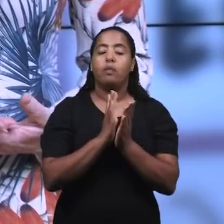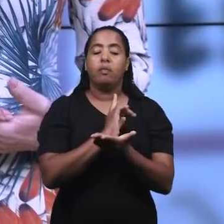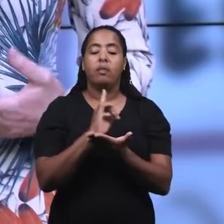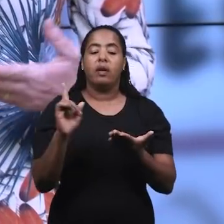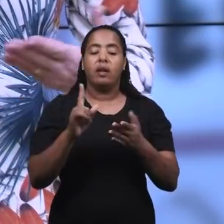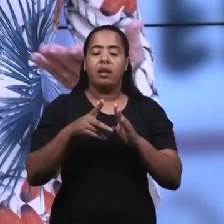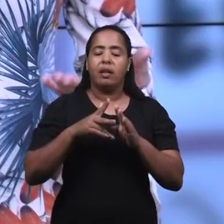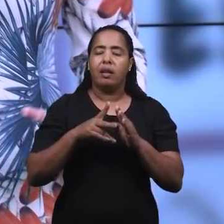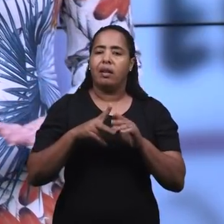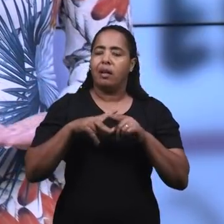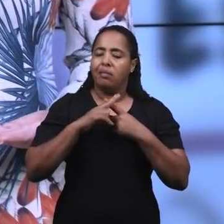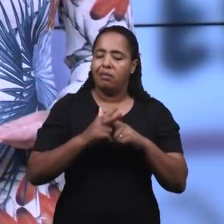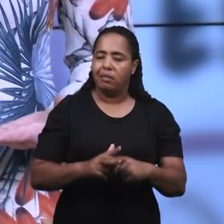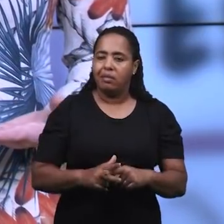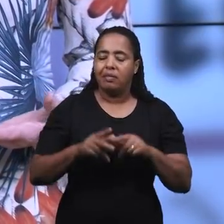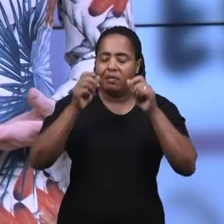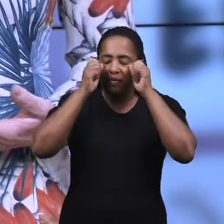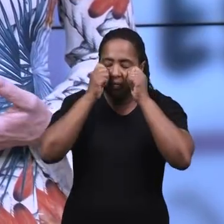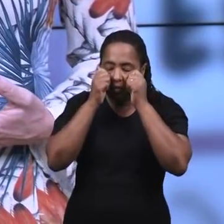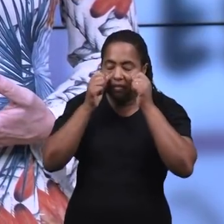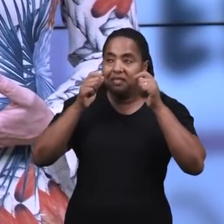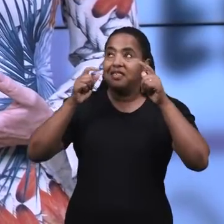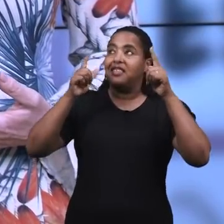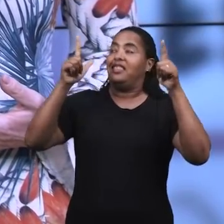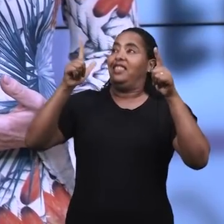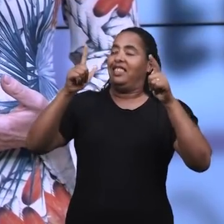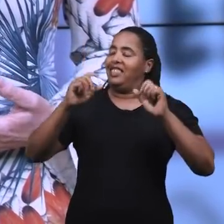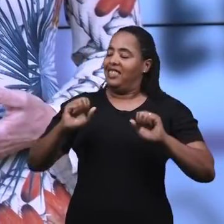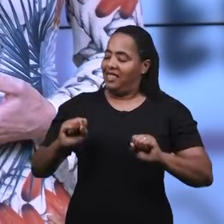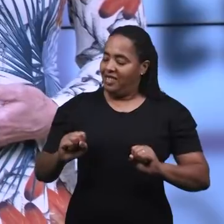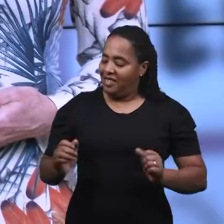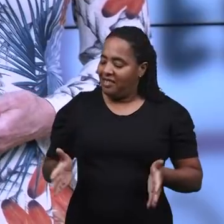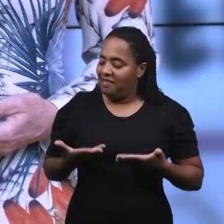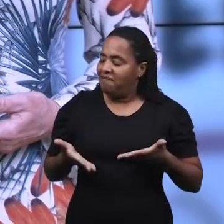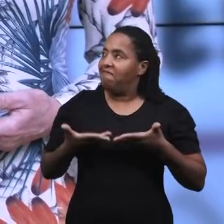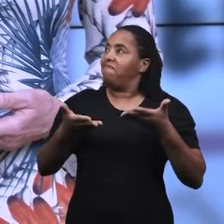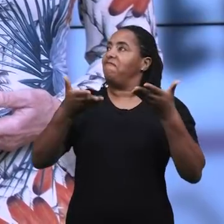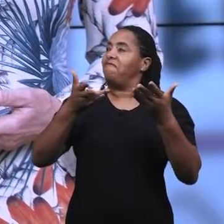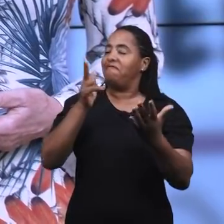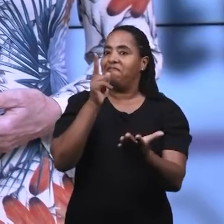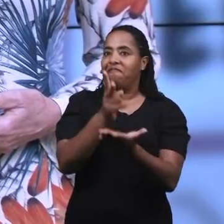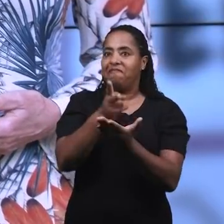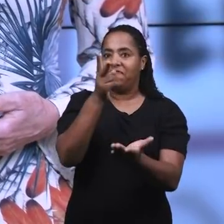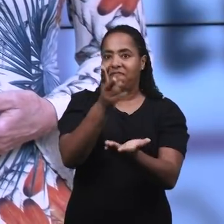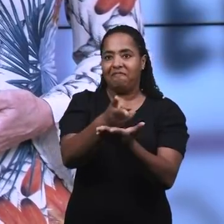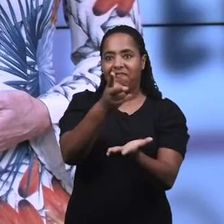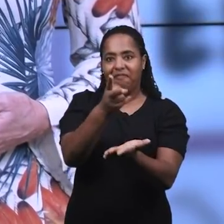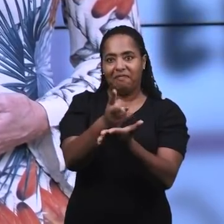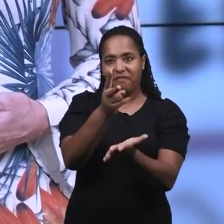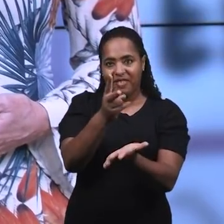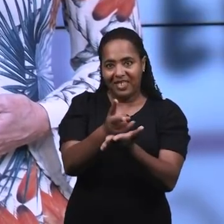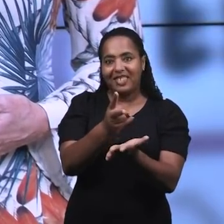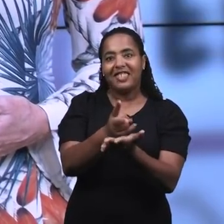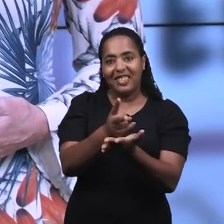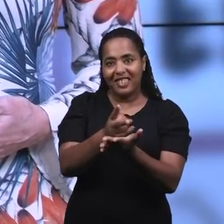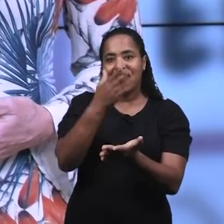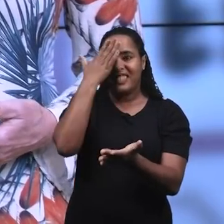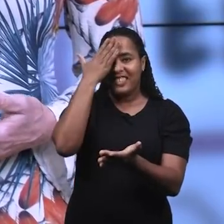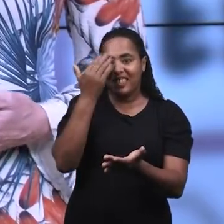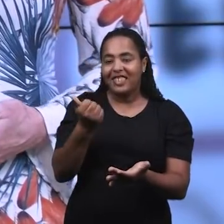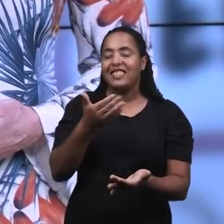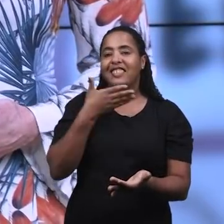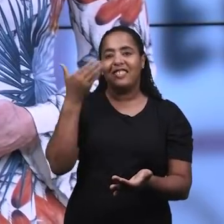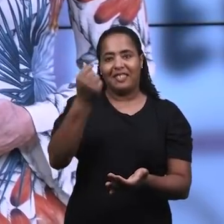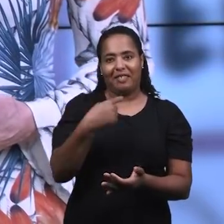corrigir, abre os nossos olhos, nos encoraja para permanecermos naquilo que sabe que é o melhor